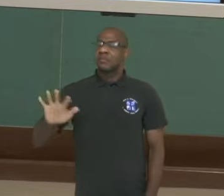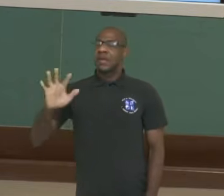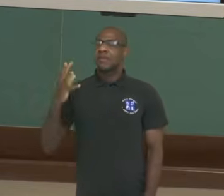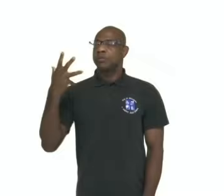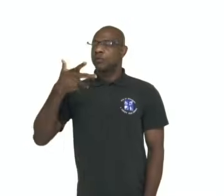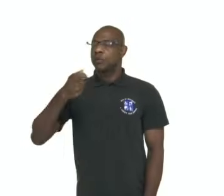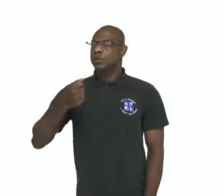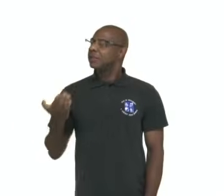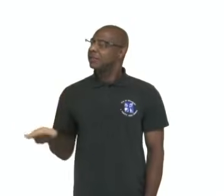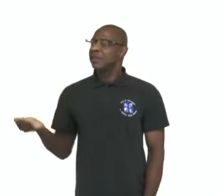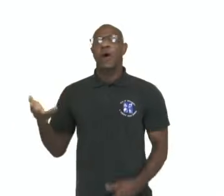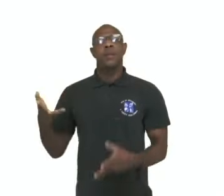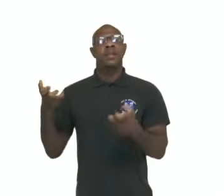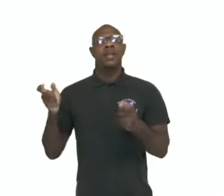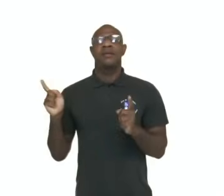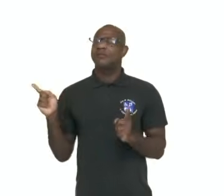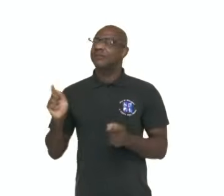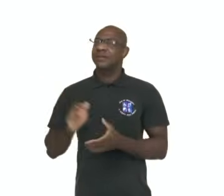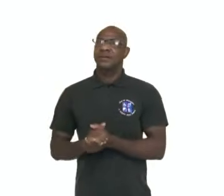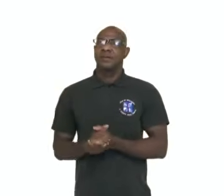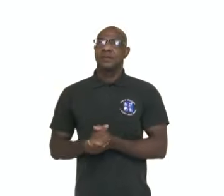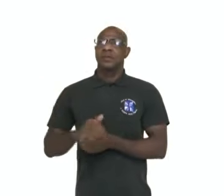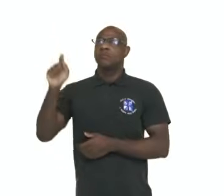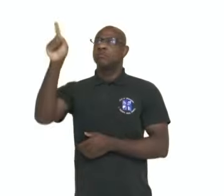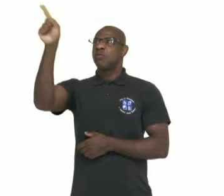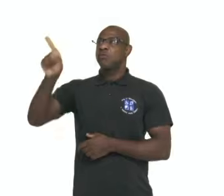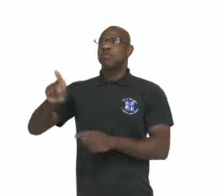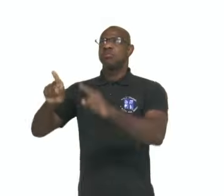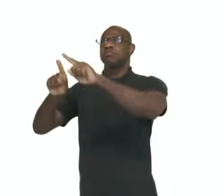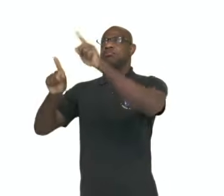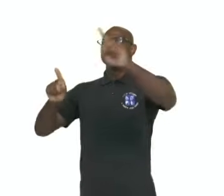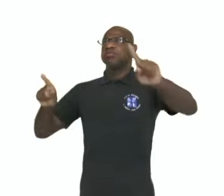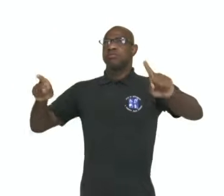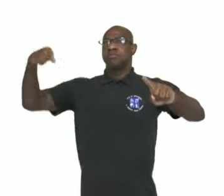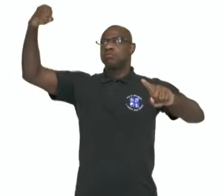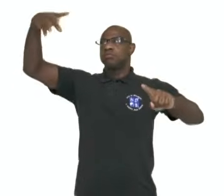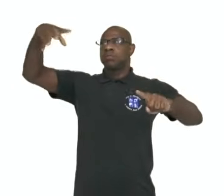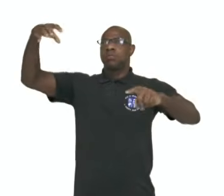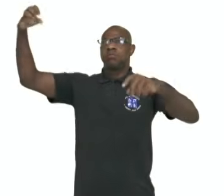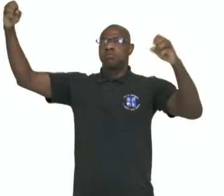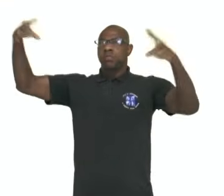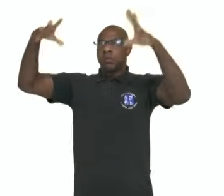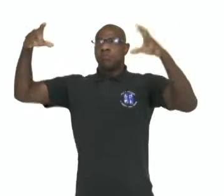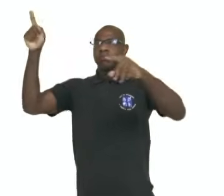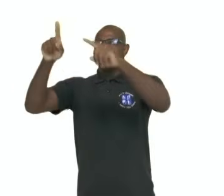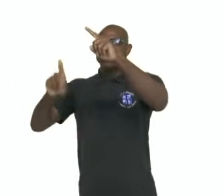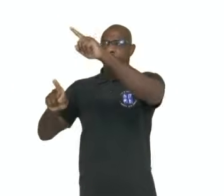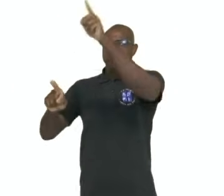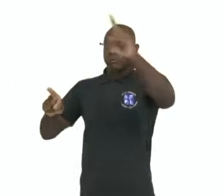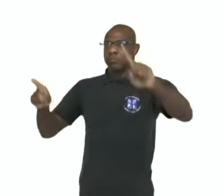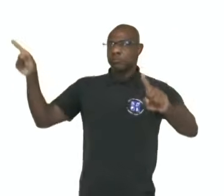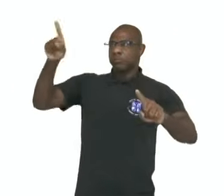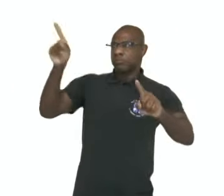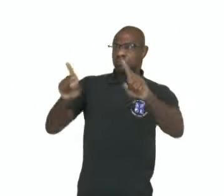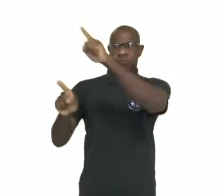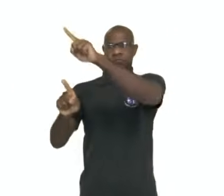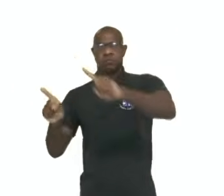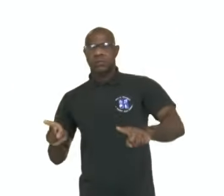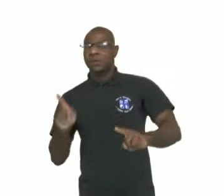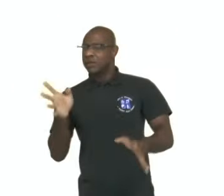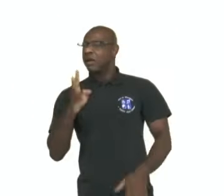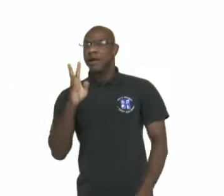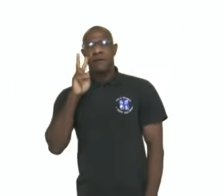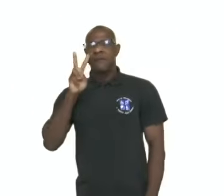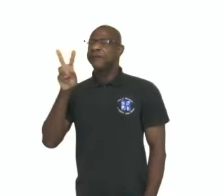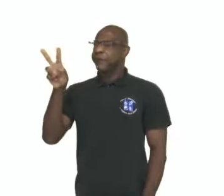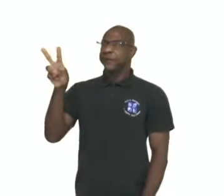que a gente está observando. Um raio, né? Observamos essa imagem. Provavelmente você já deve ter visto